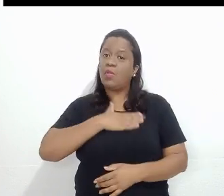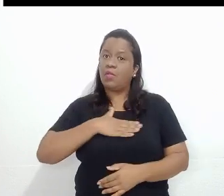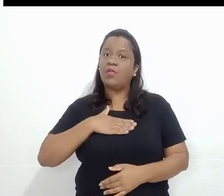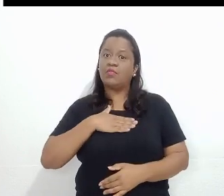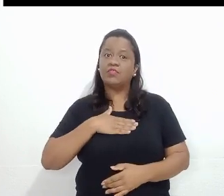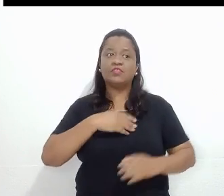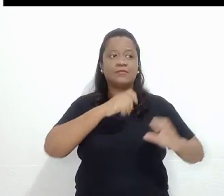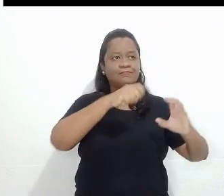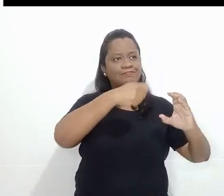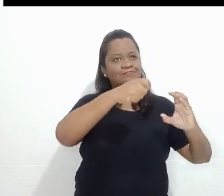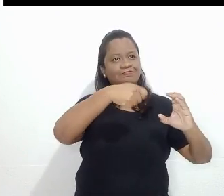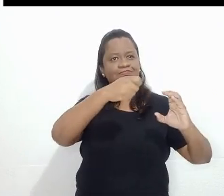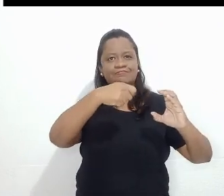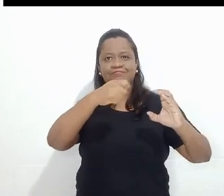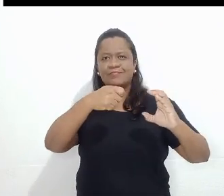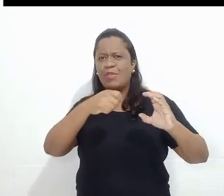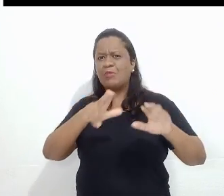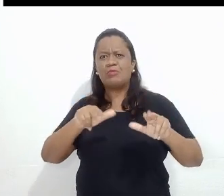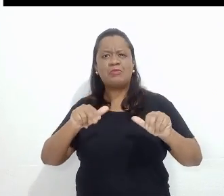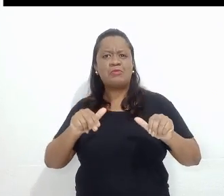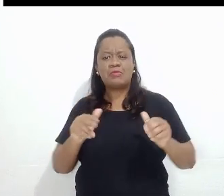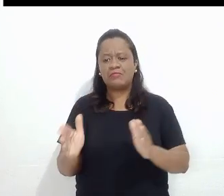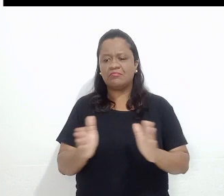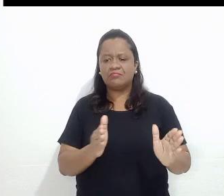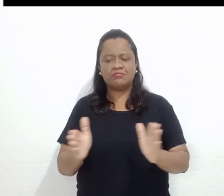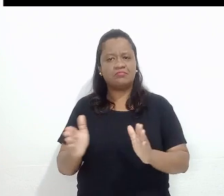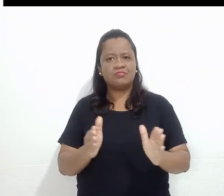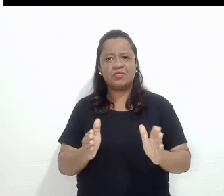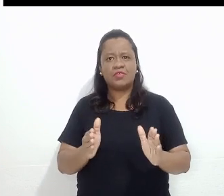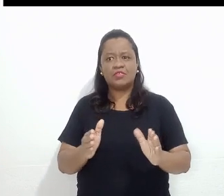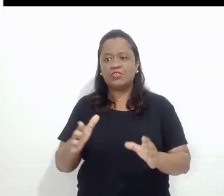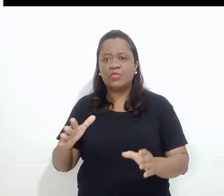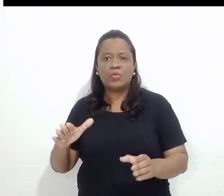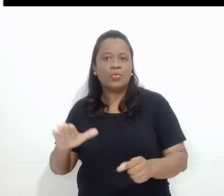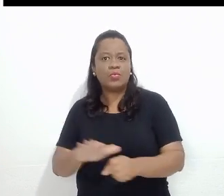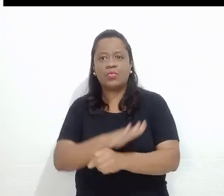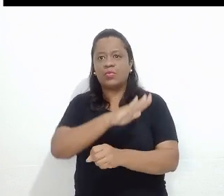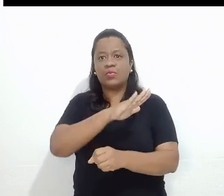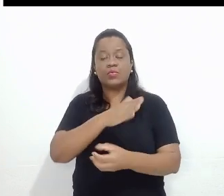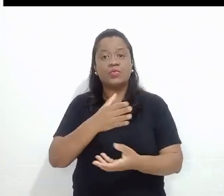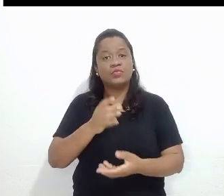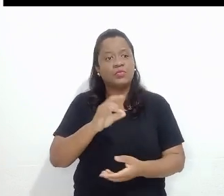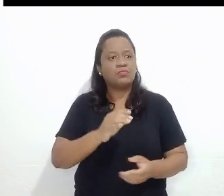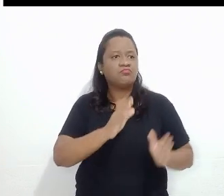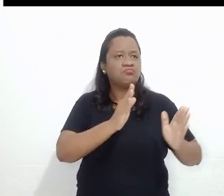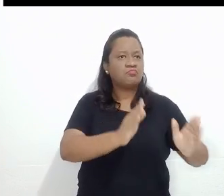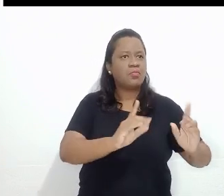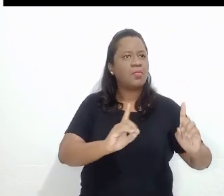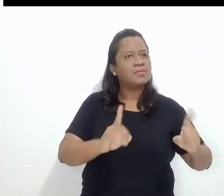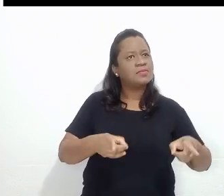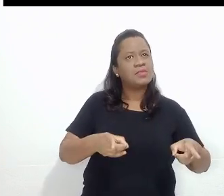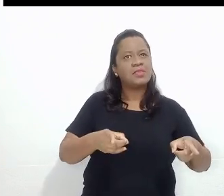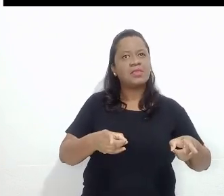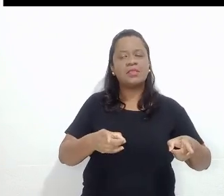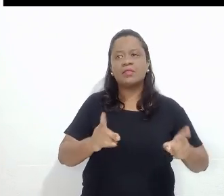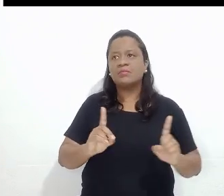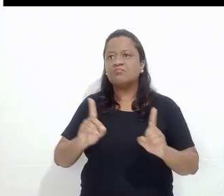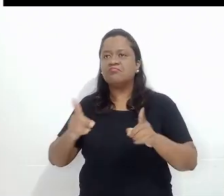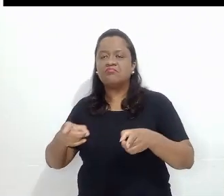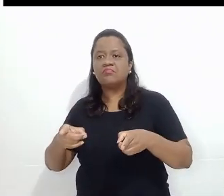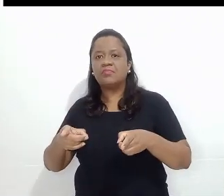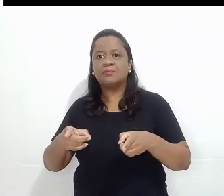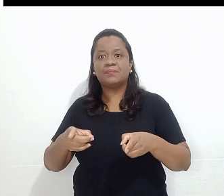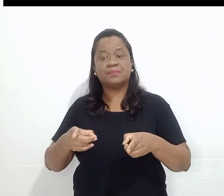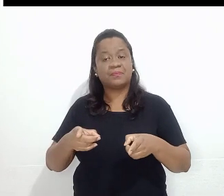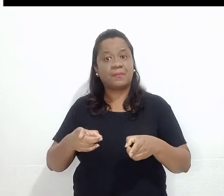mas não operam nunca durante o filme inteiro. Eles operam numa cena, numa outra cena. É difícil um diretor